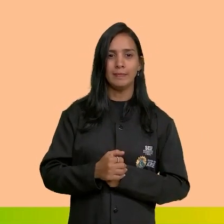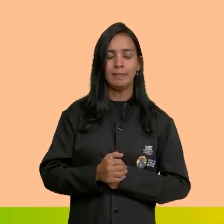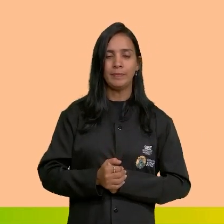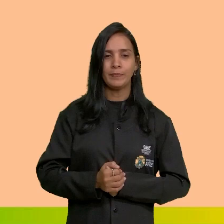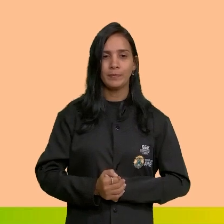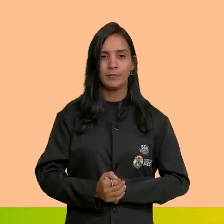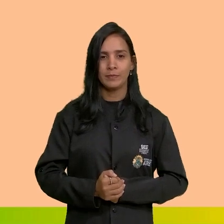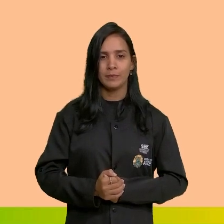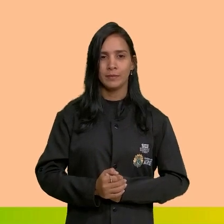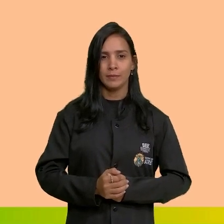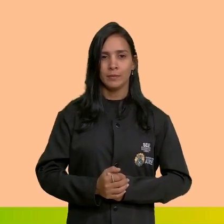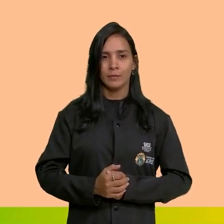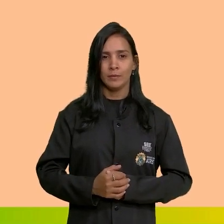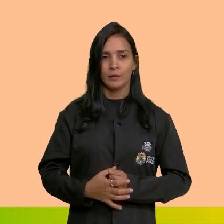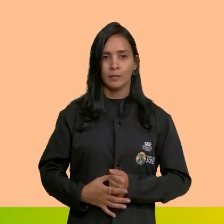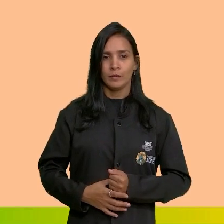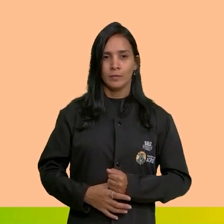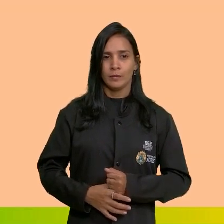Cleonice.